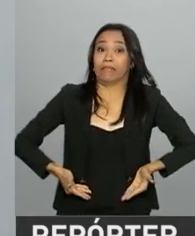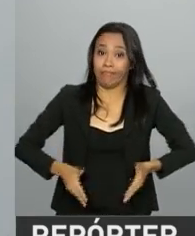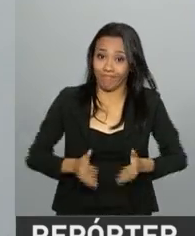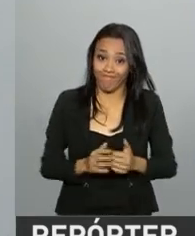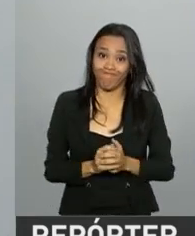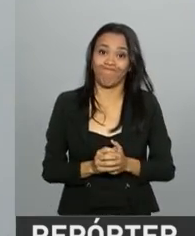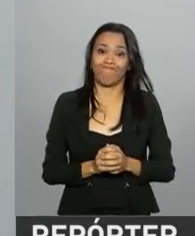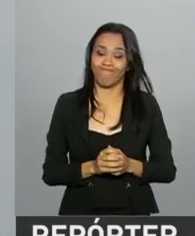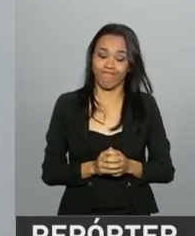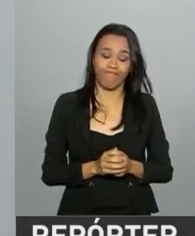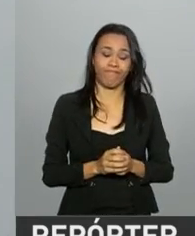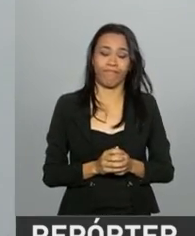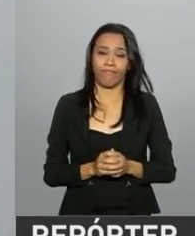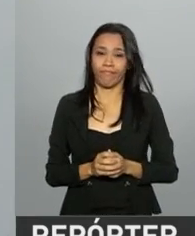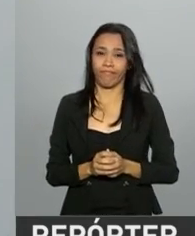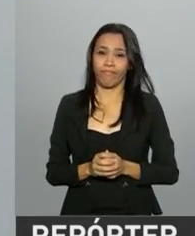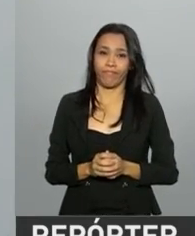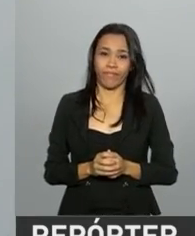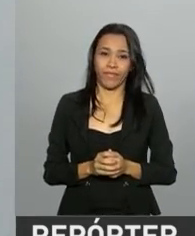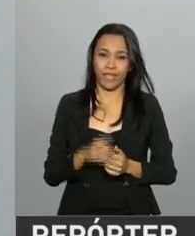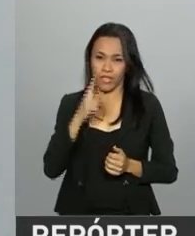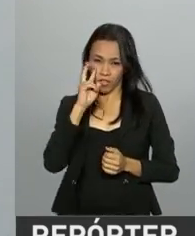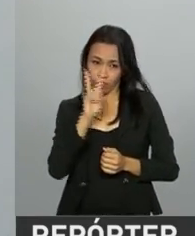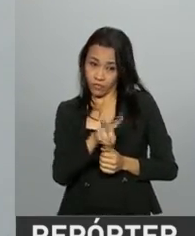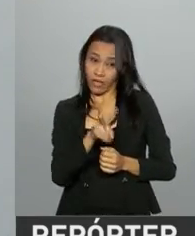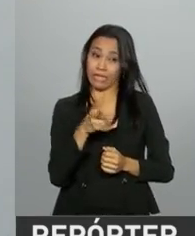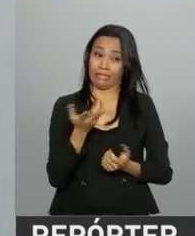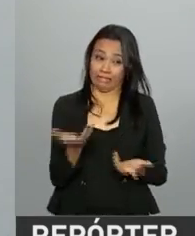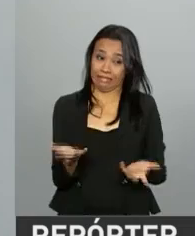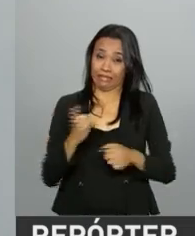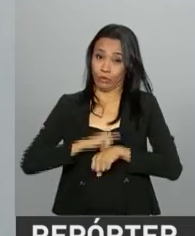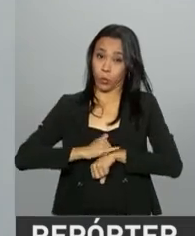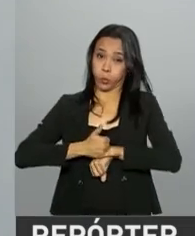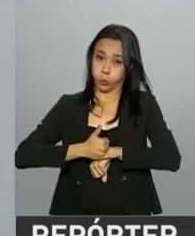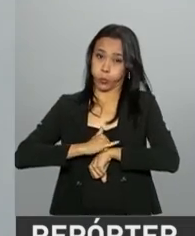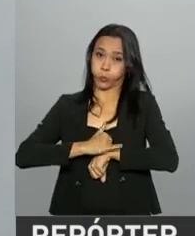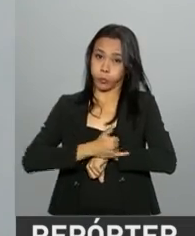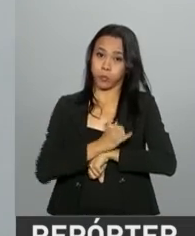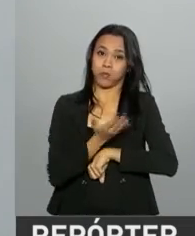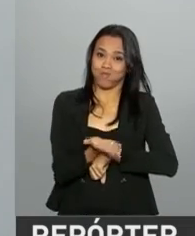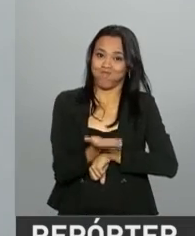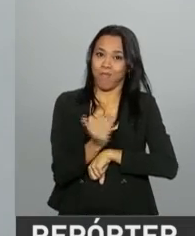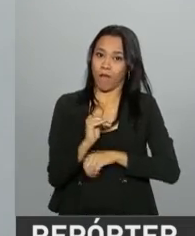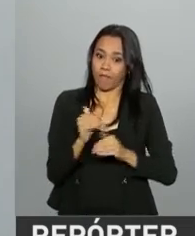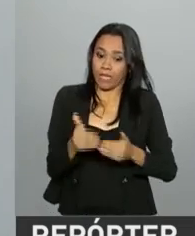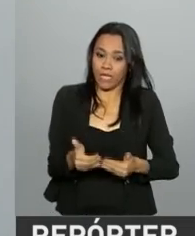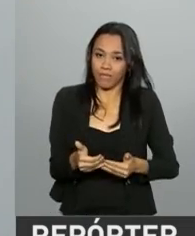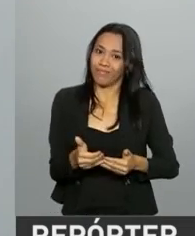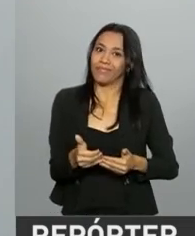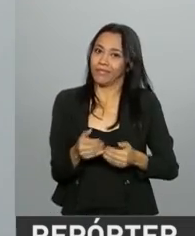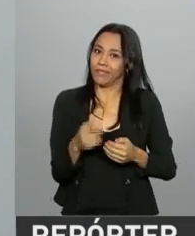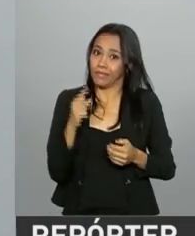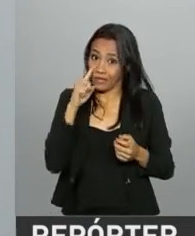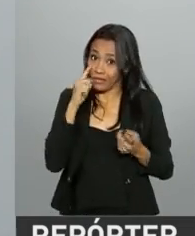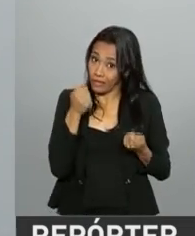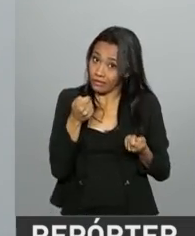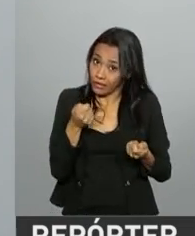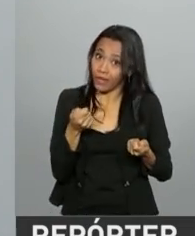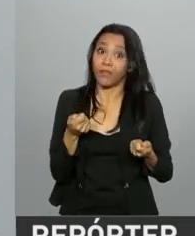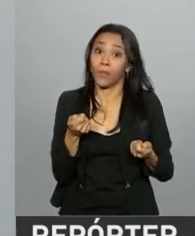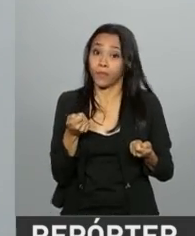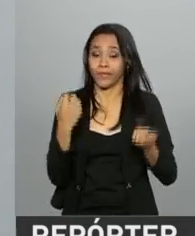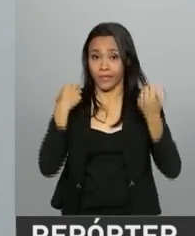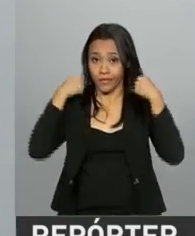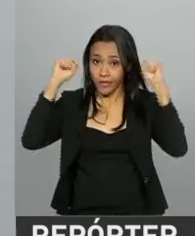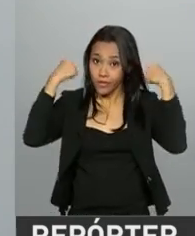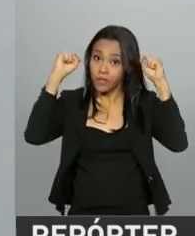aquele é íntimo de obesidade visceral quer dizer uma barriguinha melhor é tentar acabar com isso através de